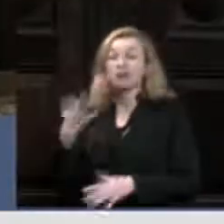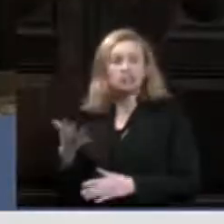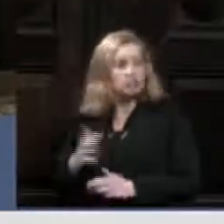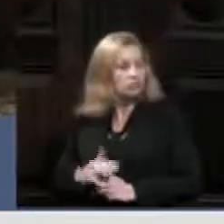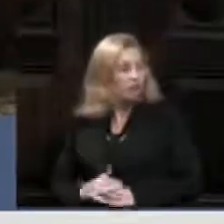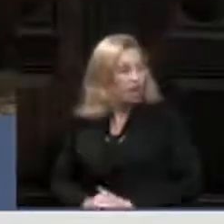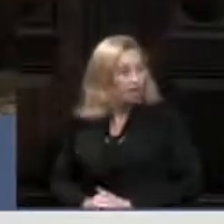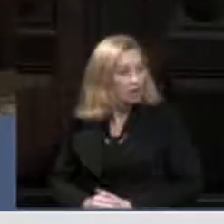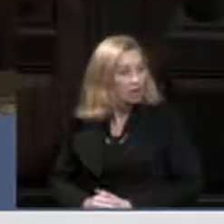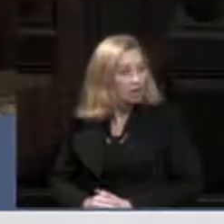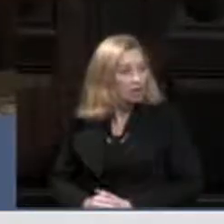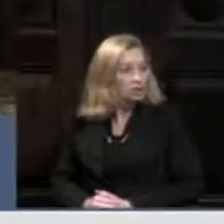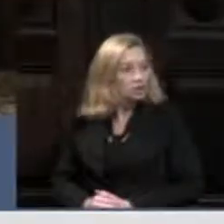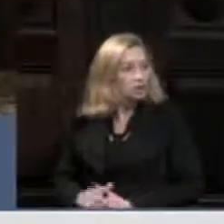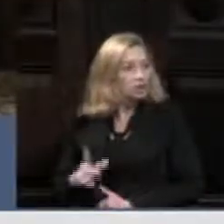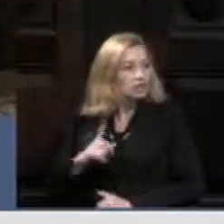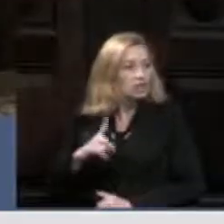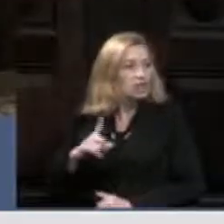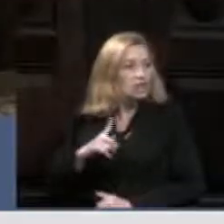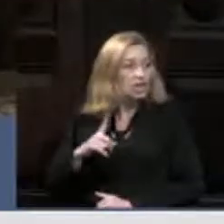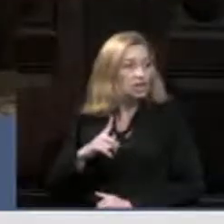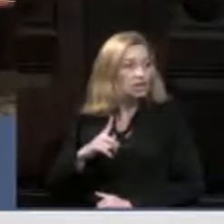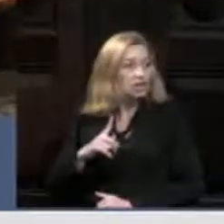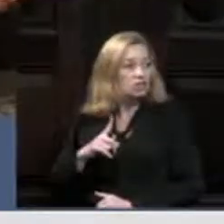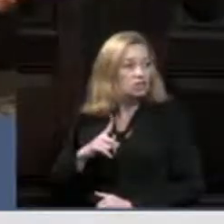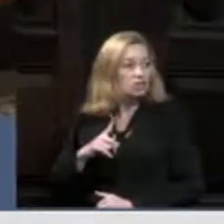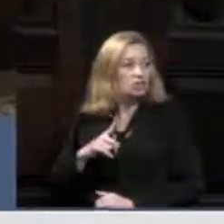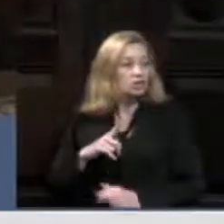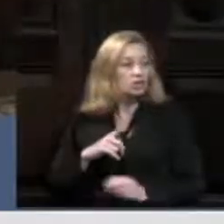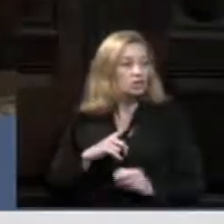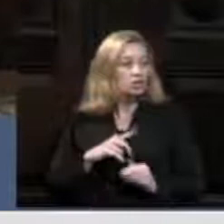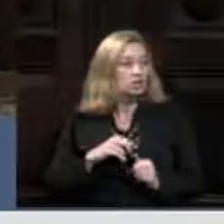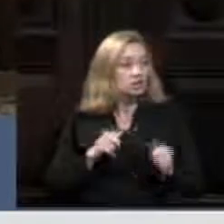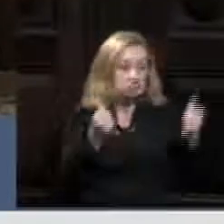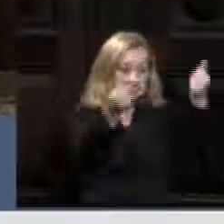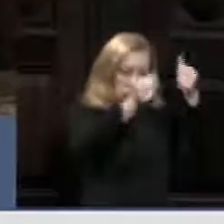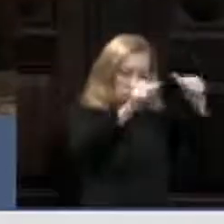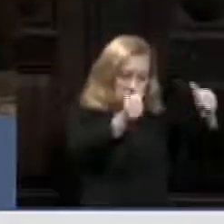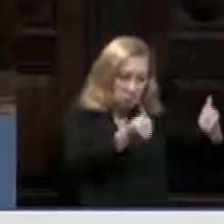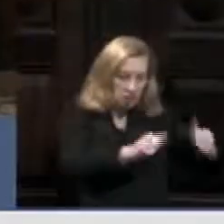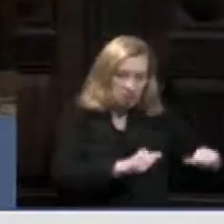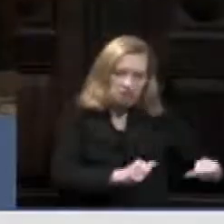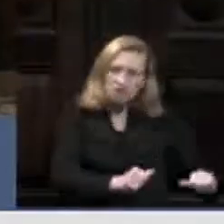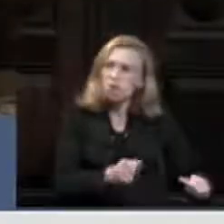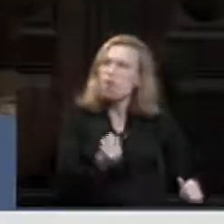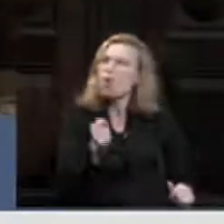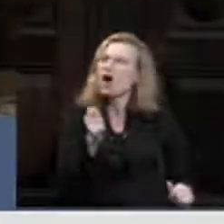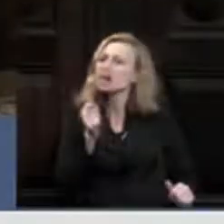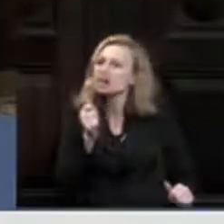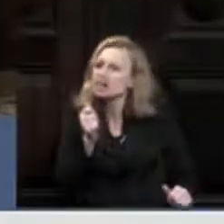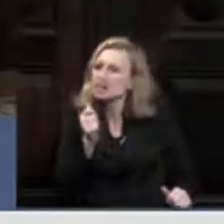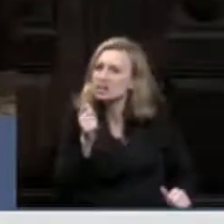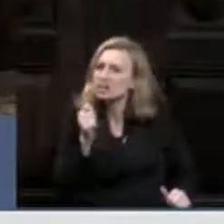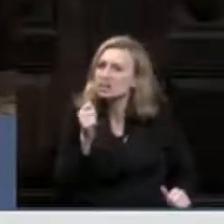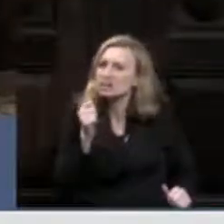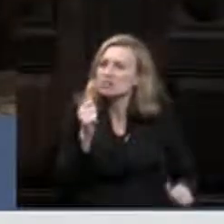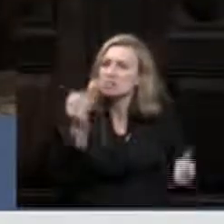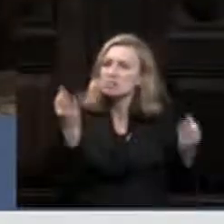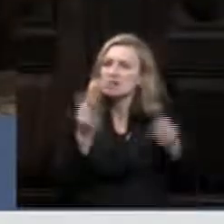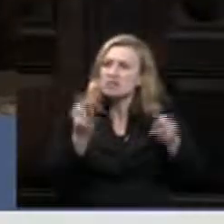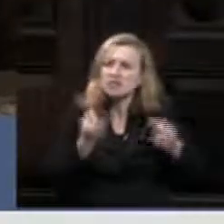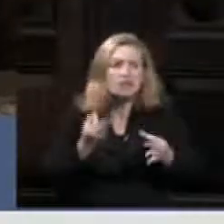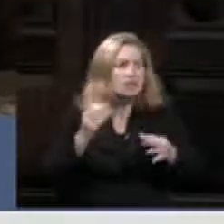me diga. Tem uma imagem, quase em verdadeira grandeza, de um São